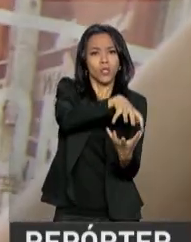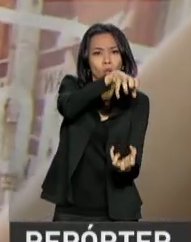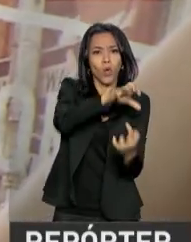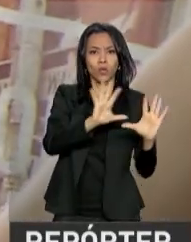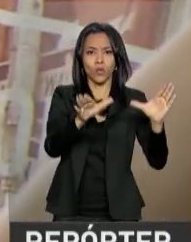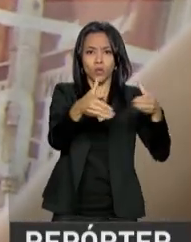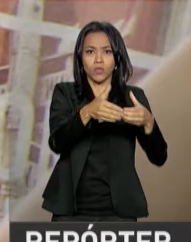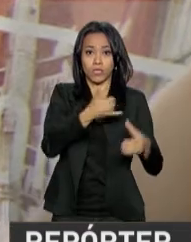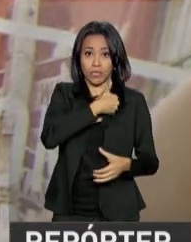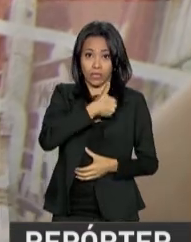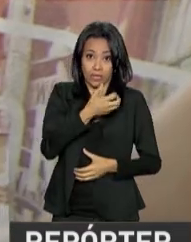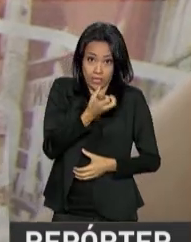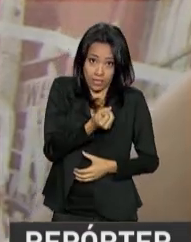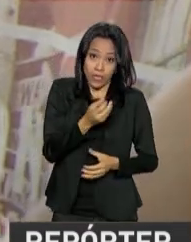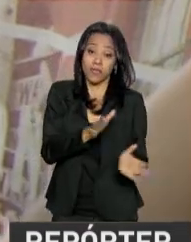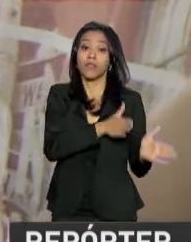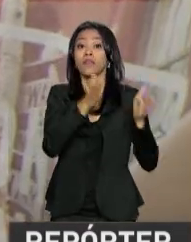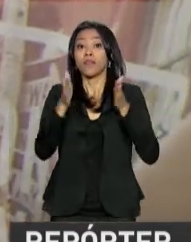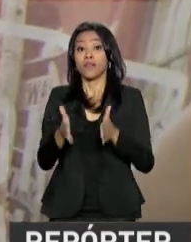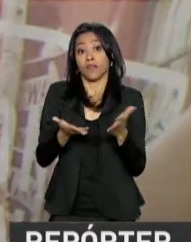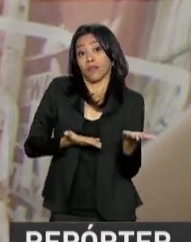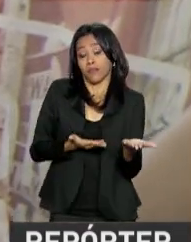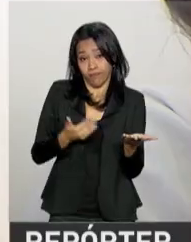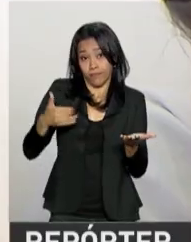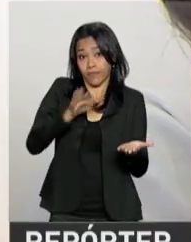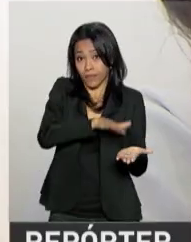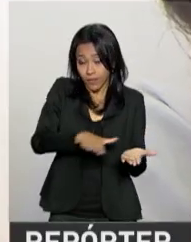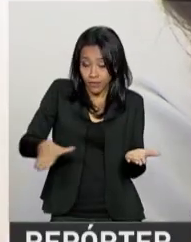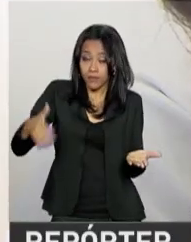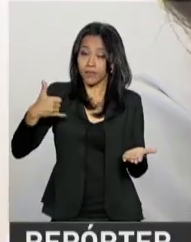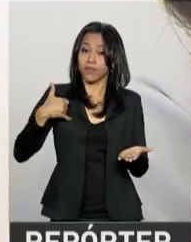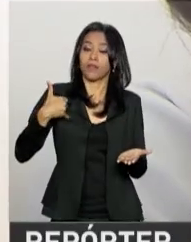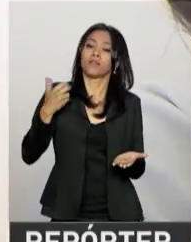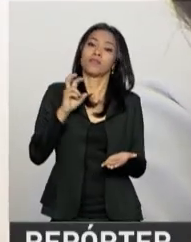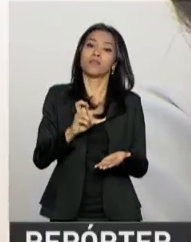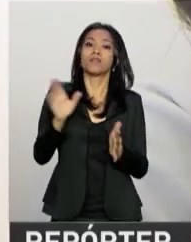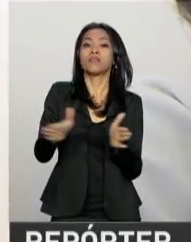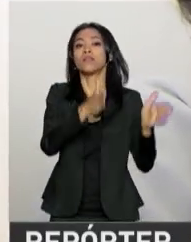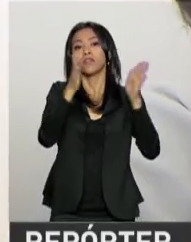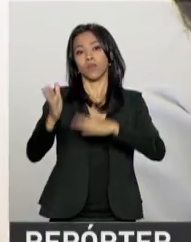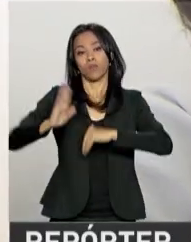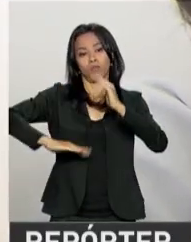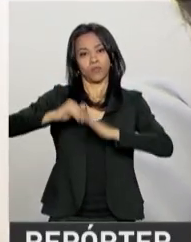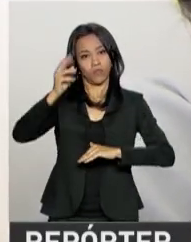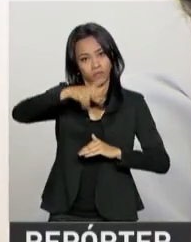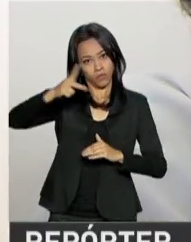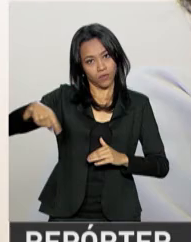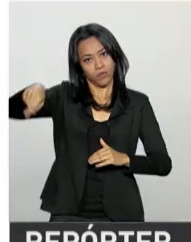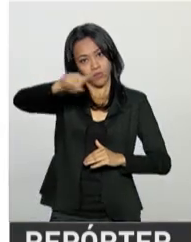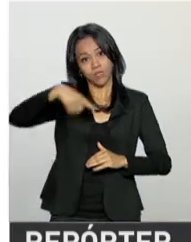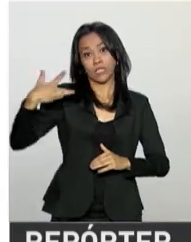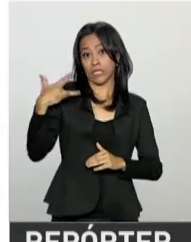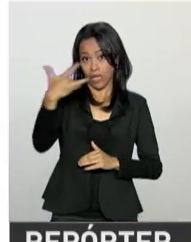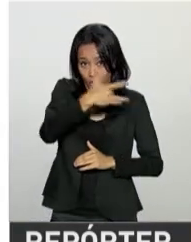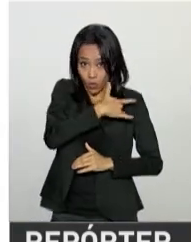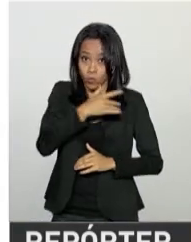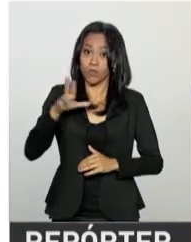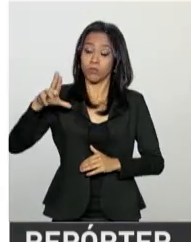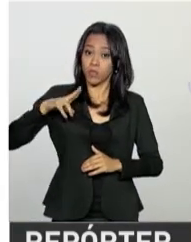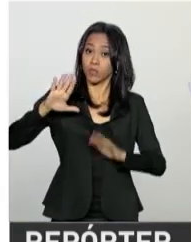crianças de 6 meses a 5 anos trabalhadores de saúde professores das redes pública e privada